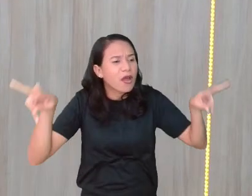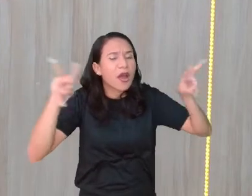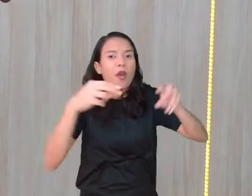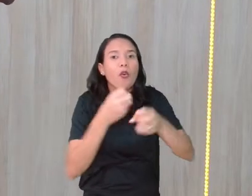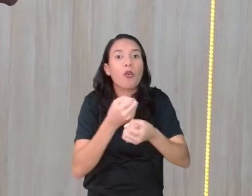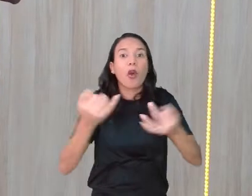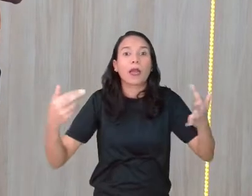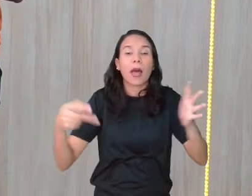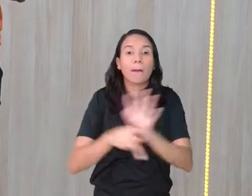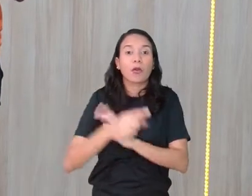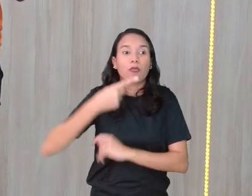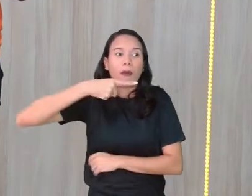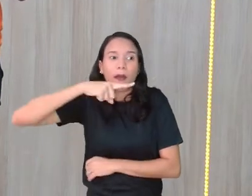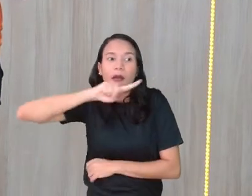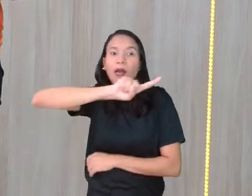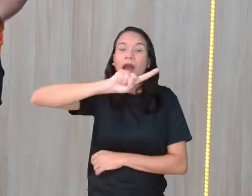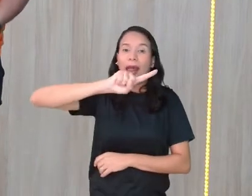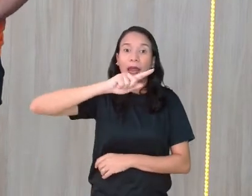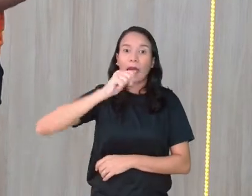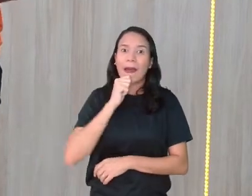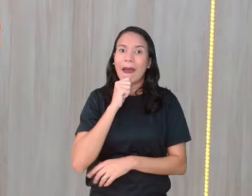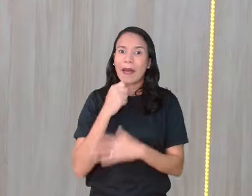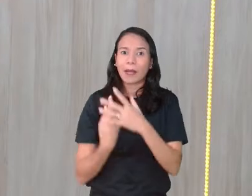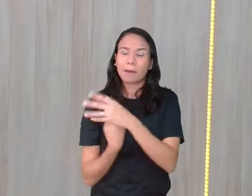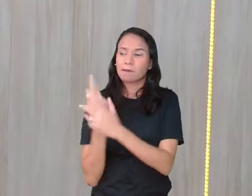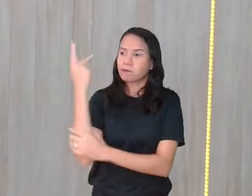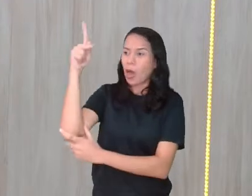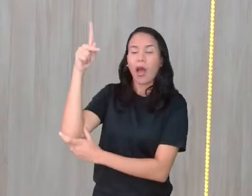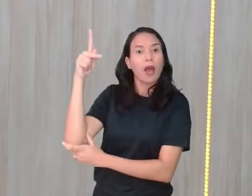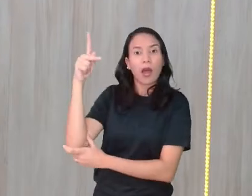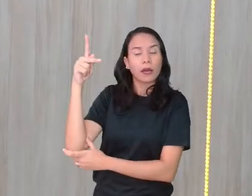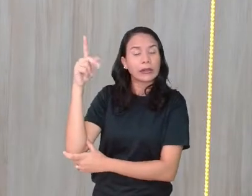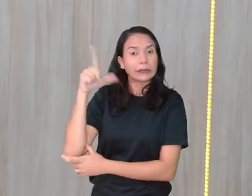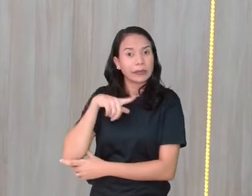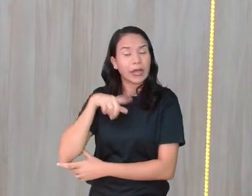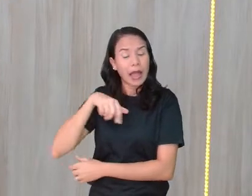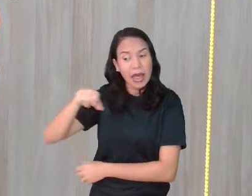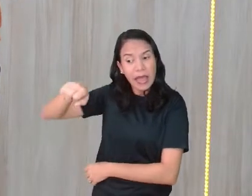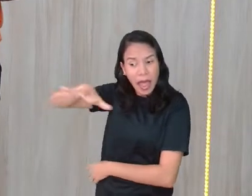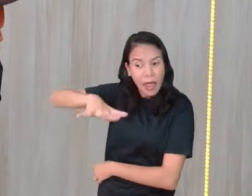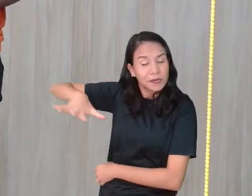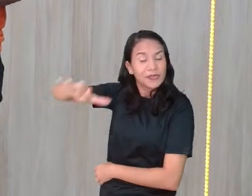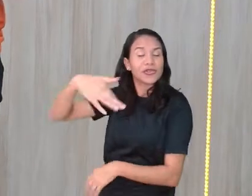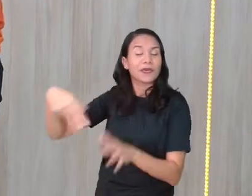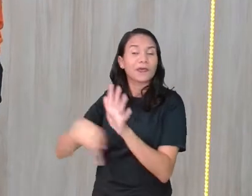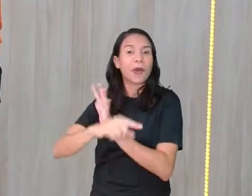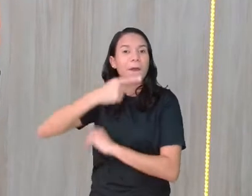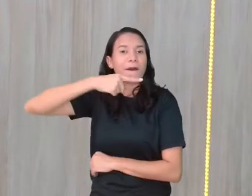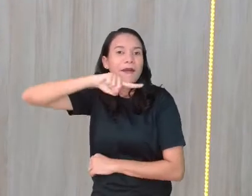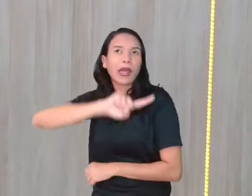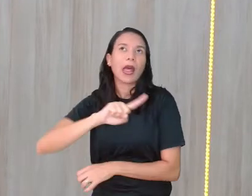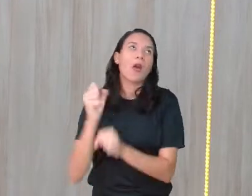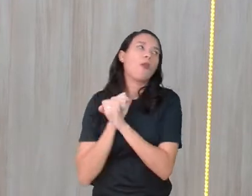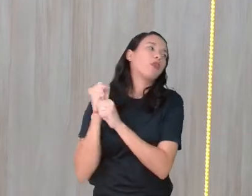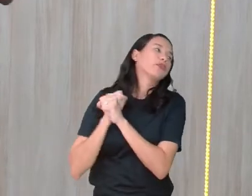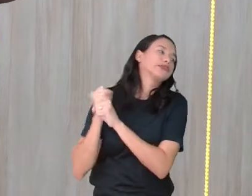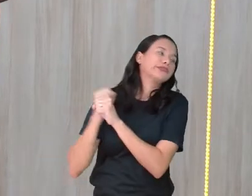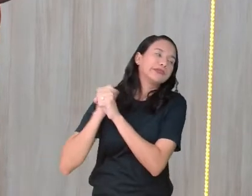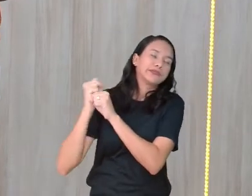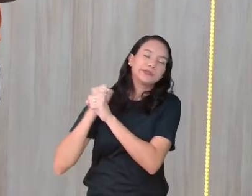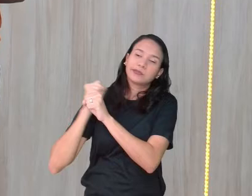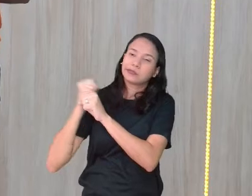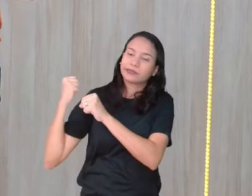de cana-de-açúcar ali ainda plantada. Essa região, ela produz cana-de-açúcar, ó, há